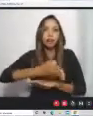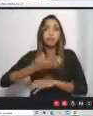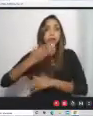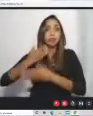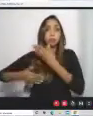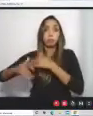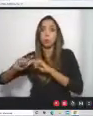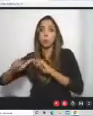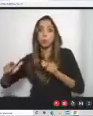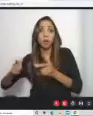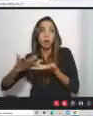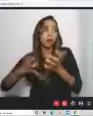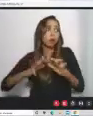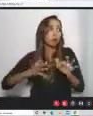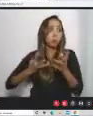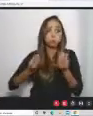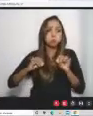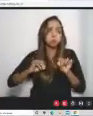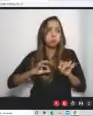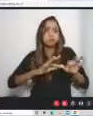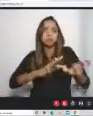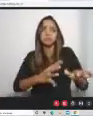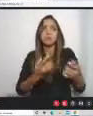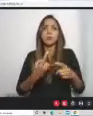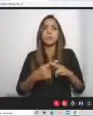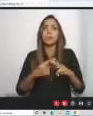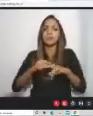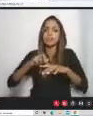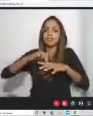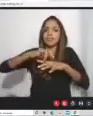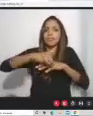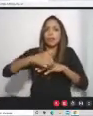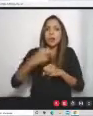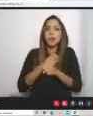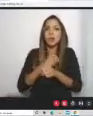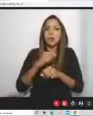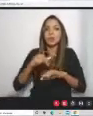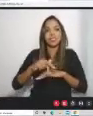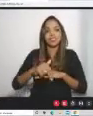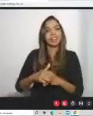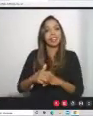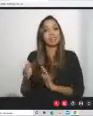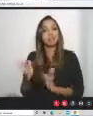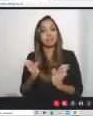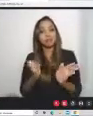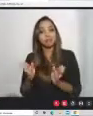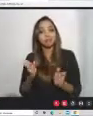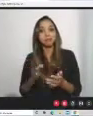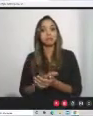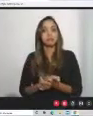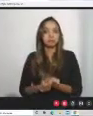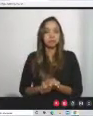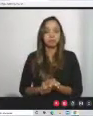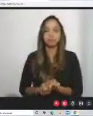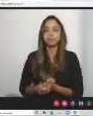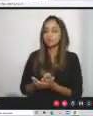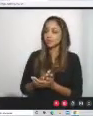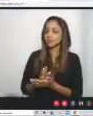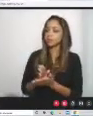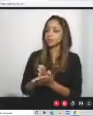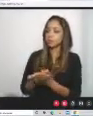escadarias que foram feitas. O que não é a acessibilidade, a transformação que a acessibilidade traz. Então, vereador, parabéns pelo projeto. Muito obrigado pela